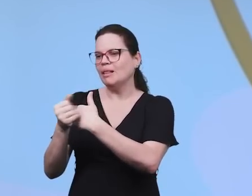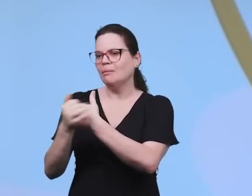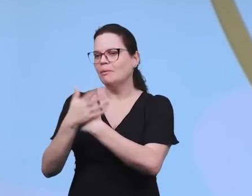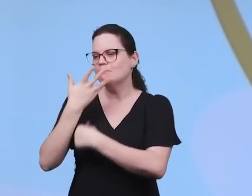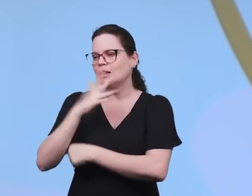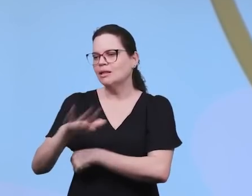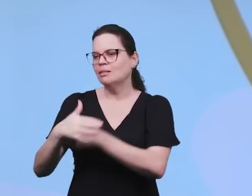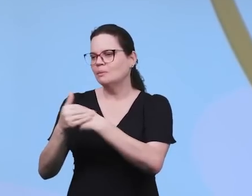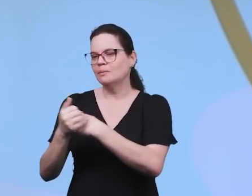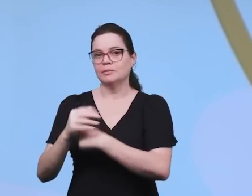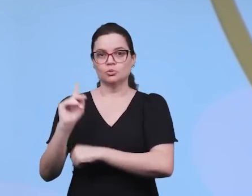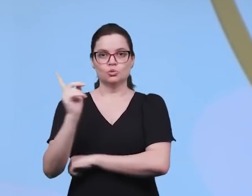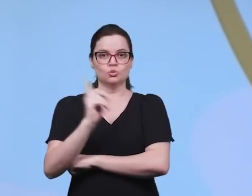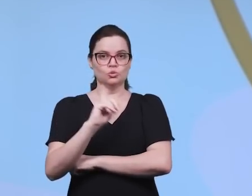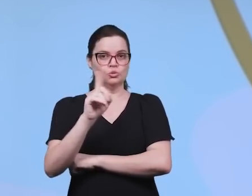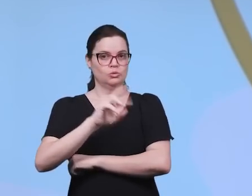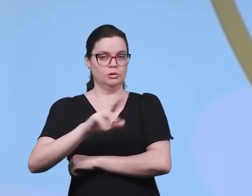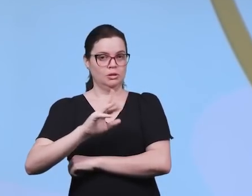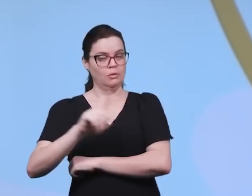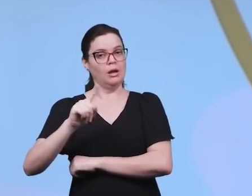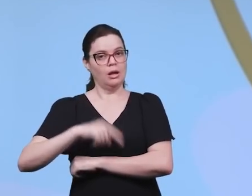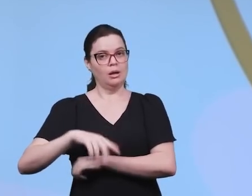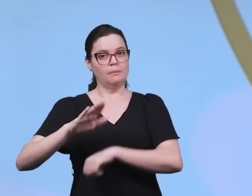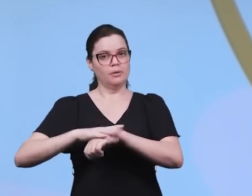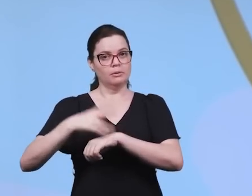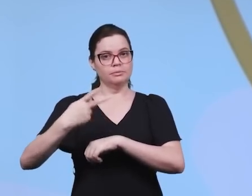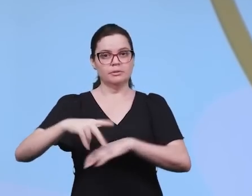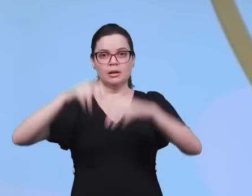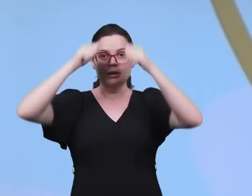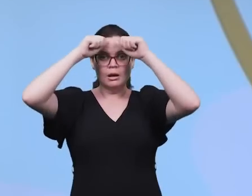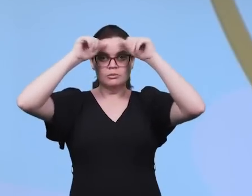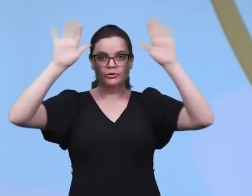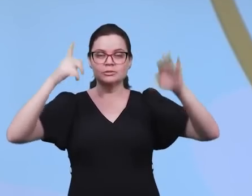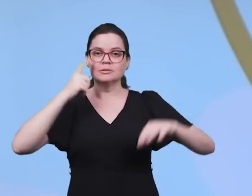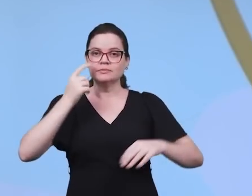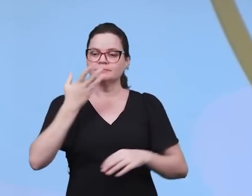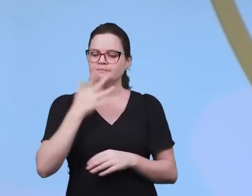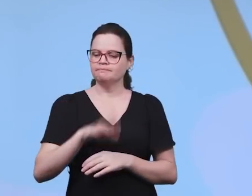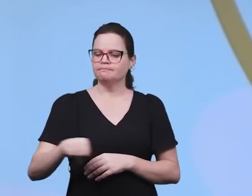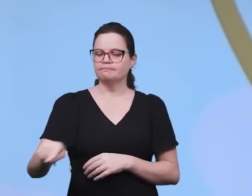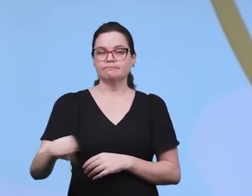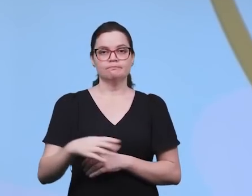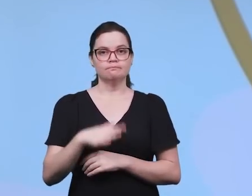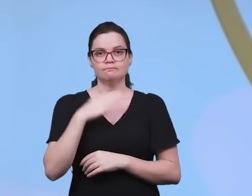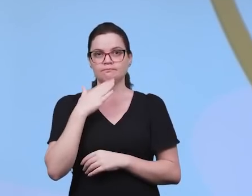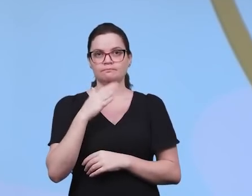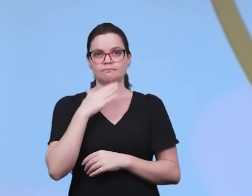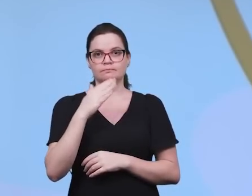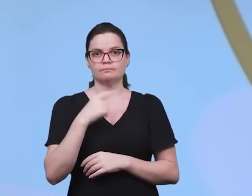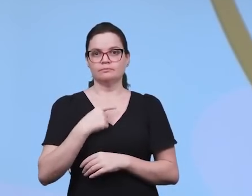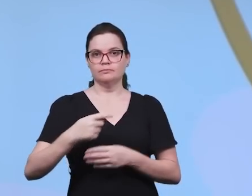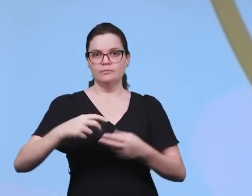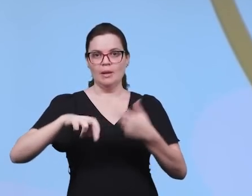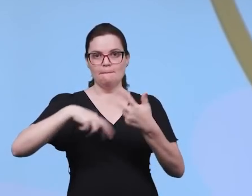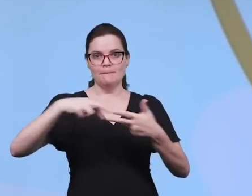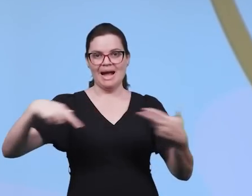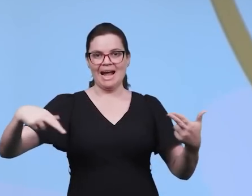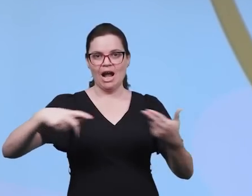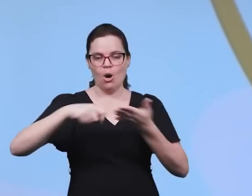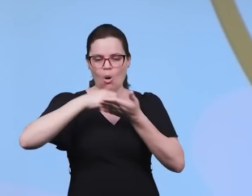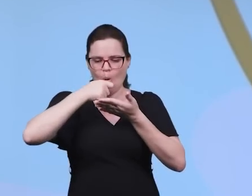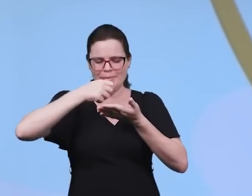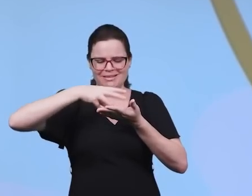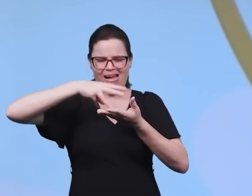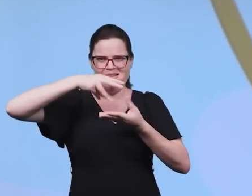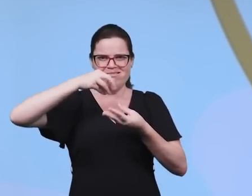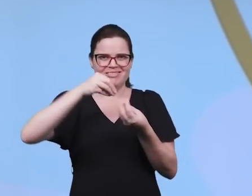muito mimado na infância. Na verdade não, né? É uma condição. E quando a gente olha, por exemplo, uma criança que não consegue comer macarrão, porque é